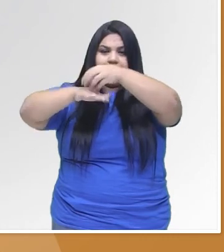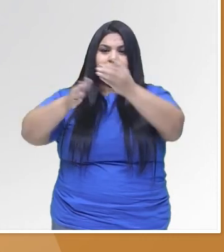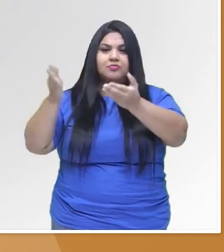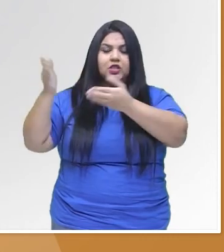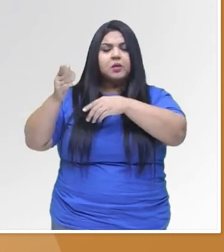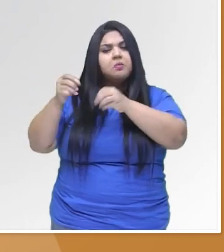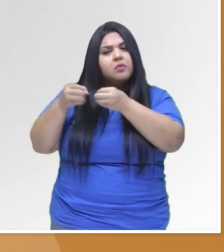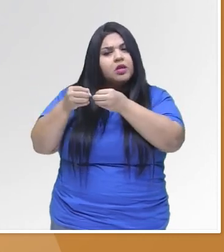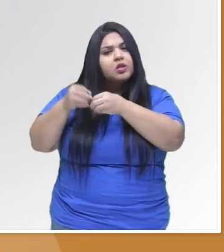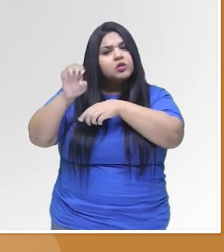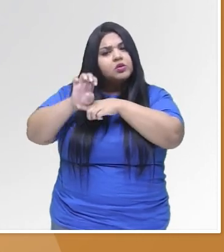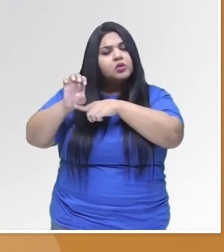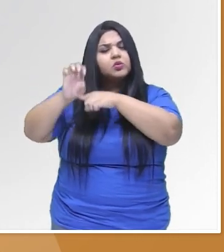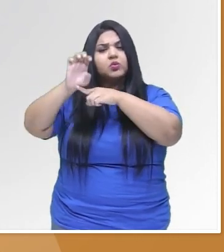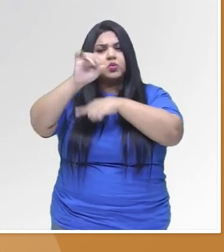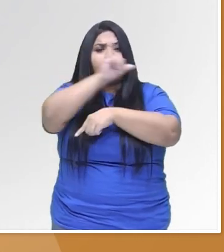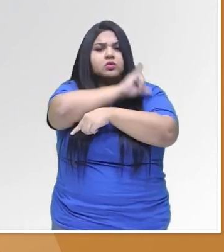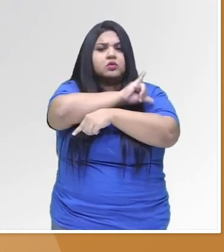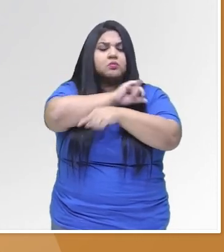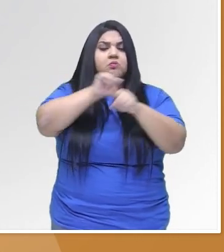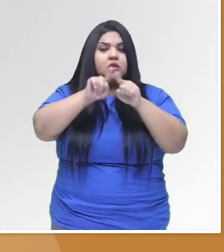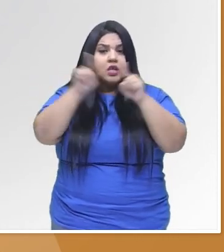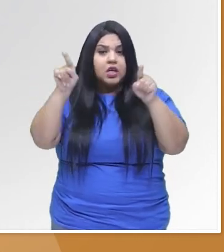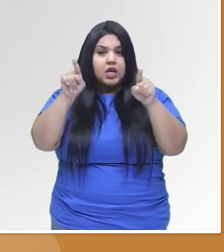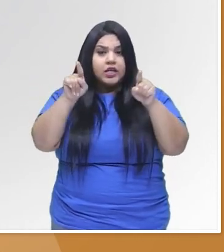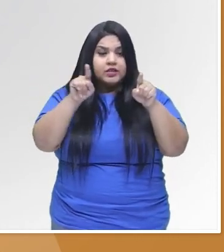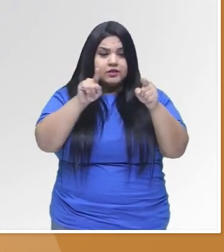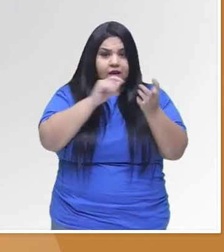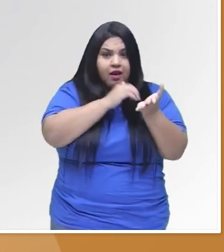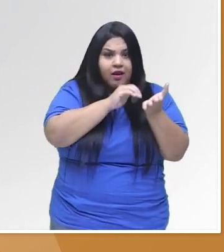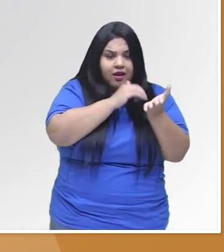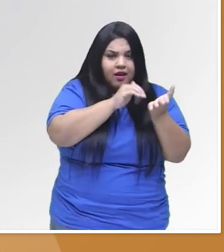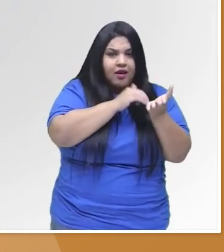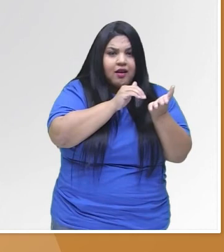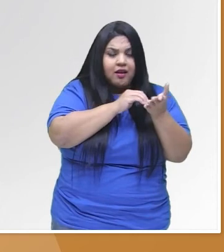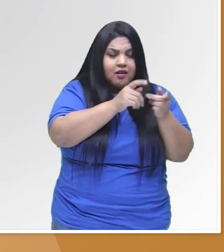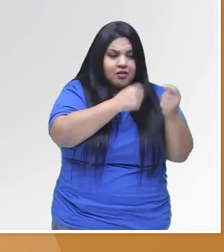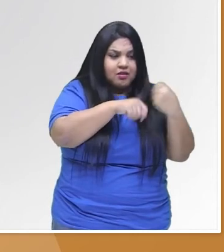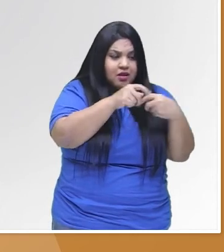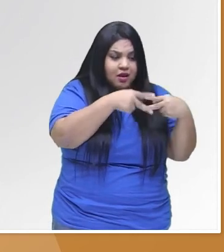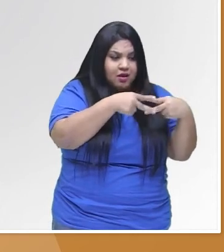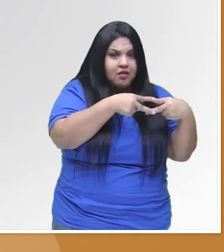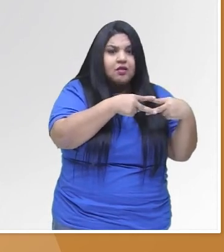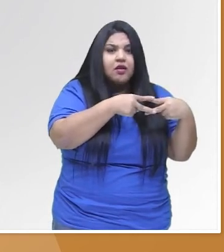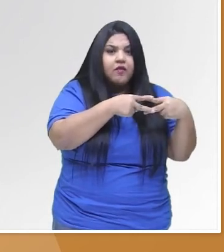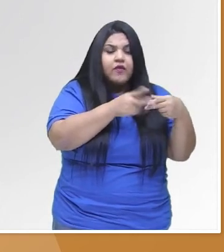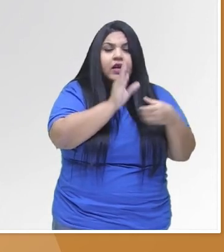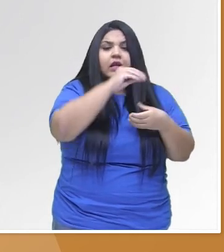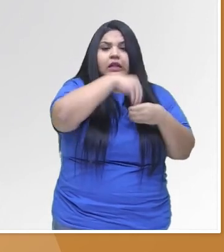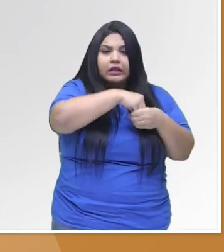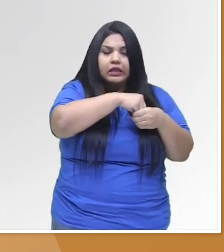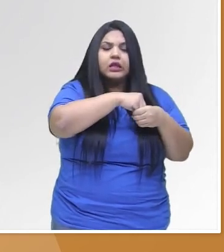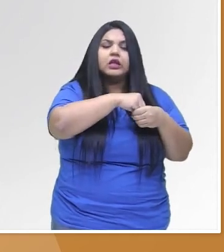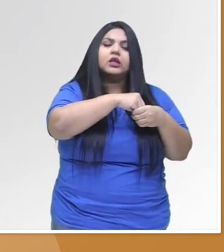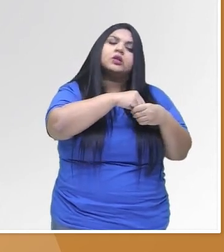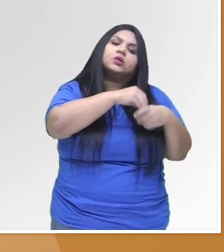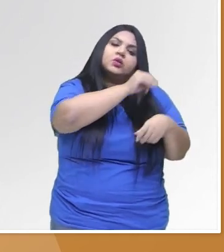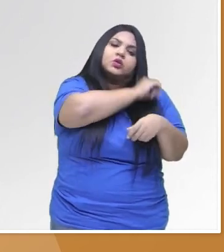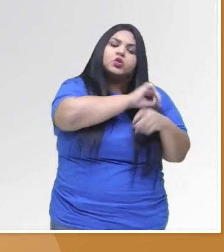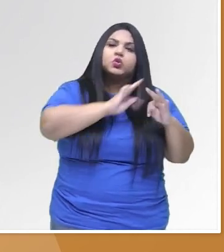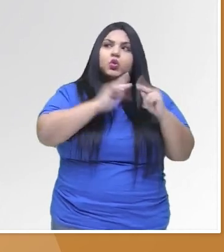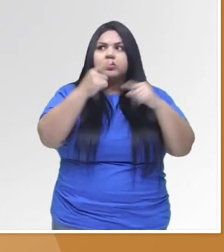Rio, mas a sede administrativa da Petrobras fica no Rio de Janeiro. Todas as decisões